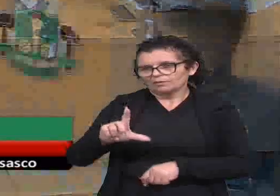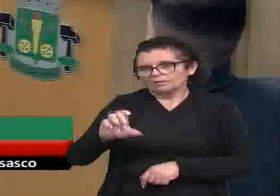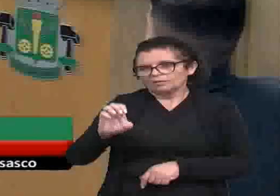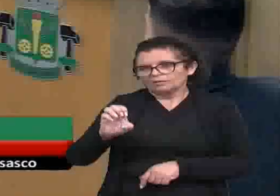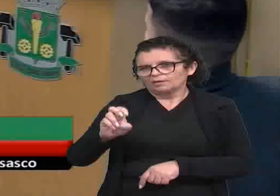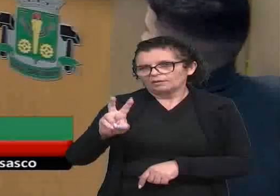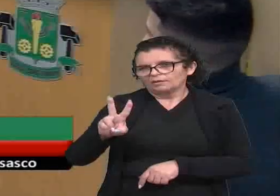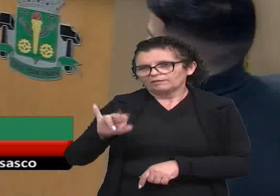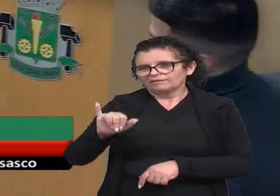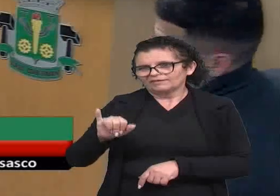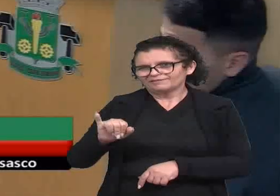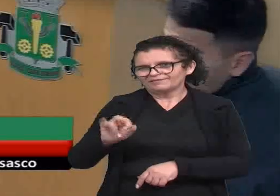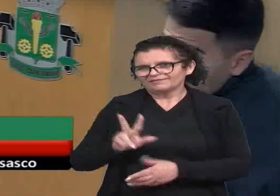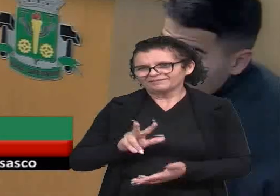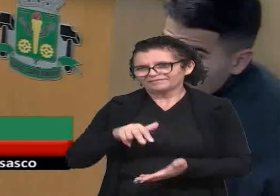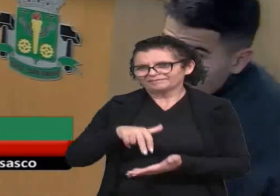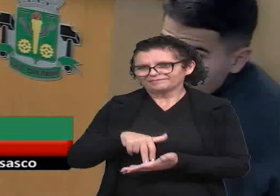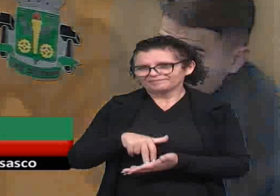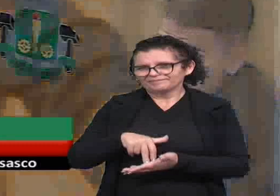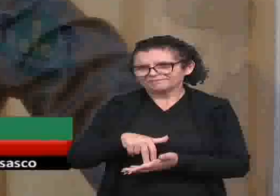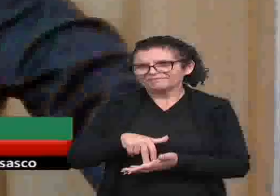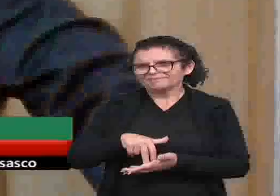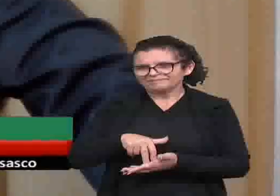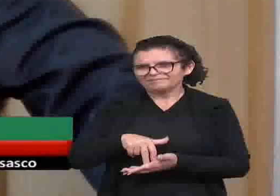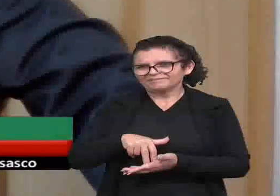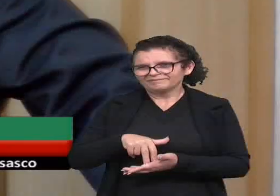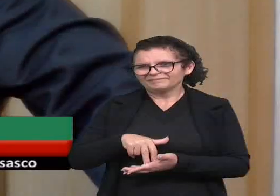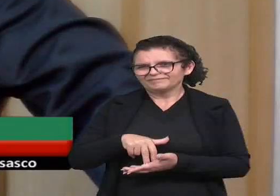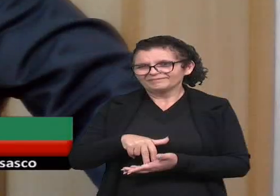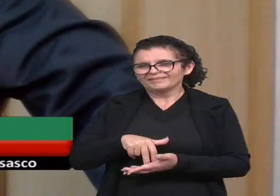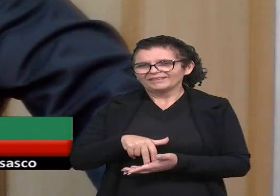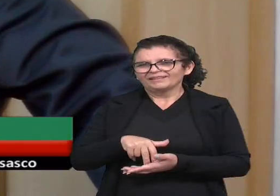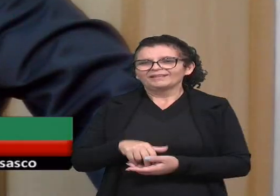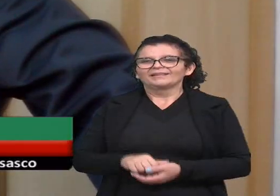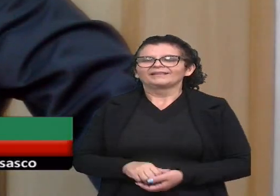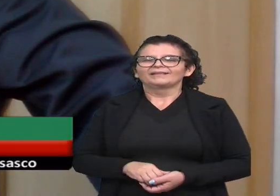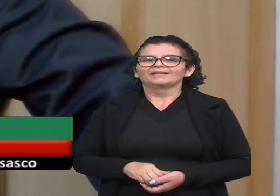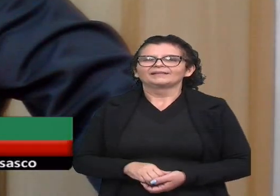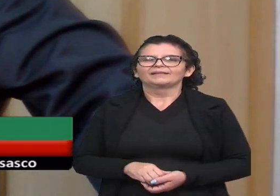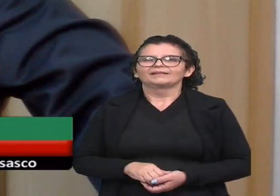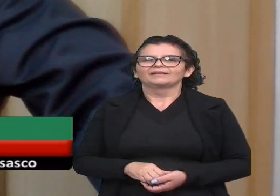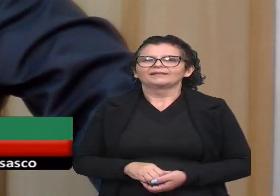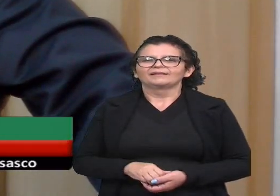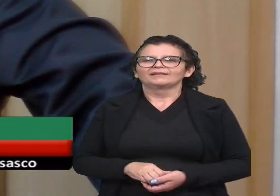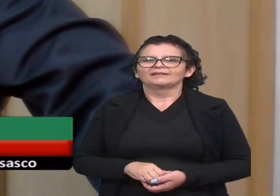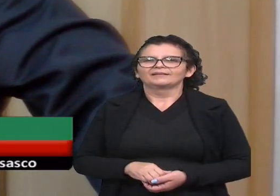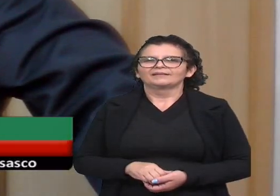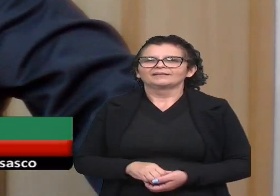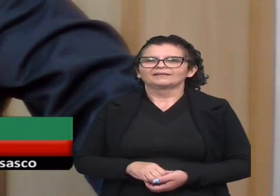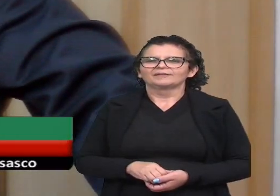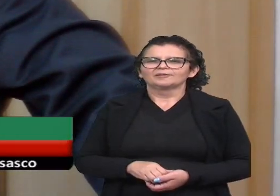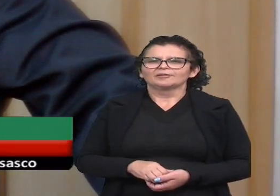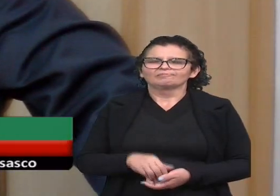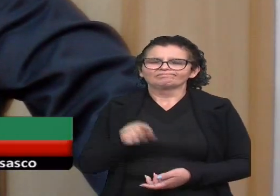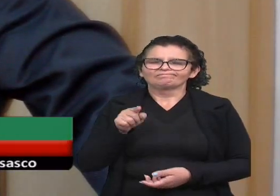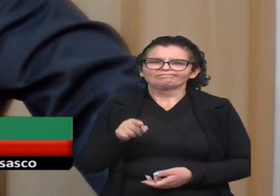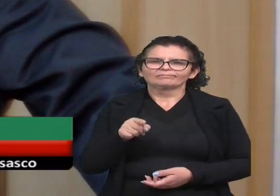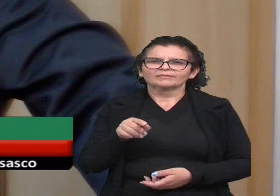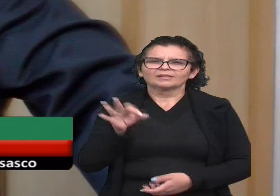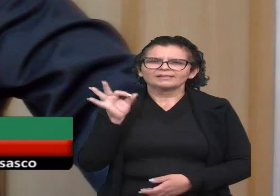que está ali em pé agora, quero... Ô, Levi, pode ter certeza que